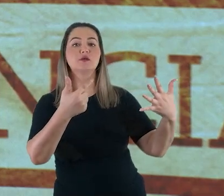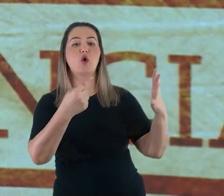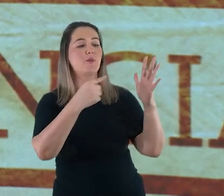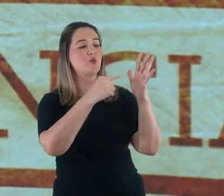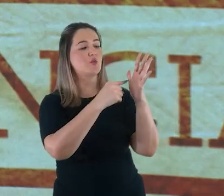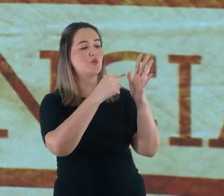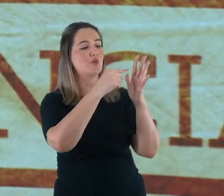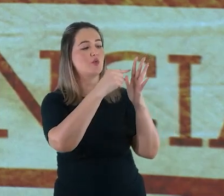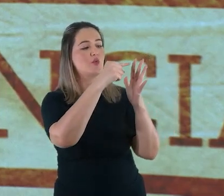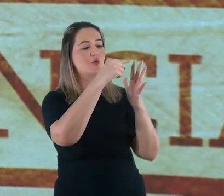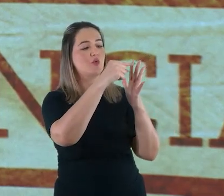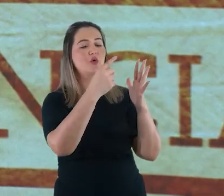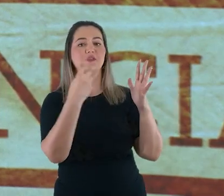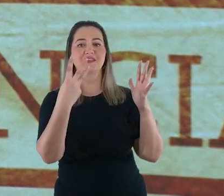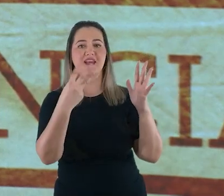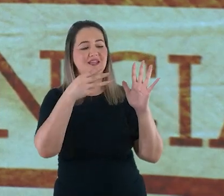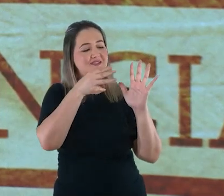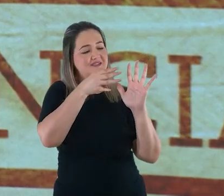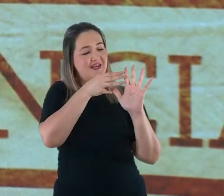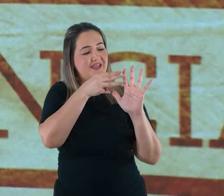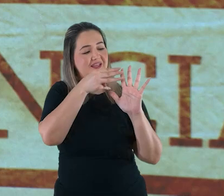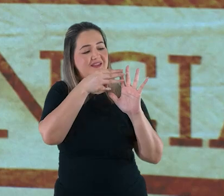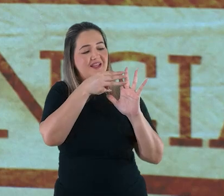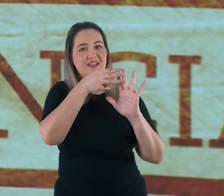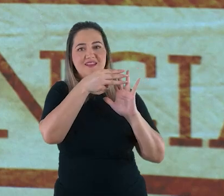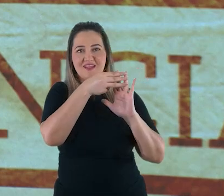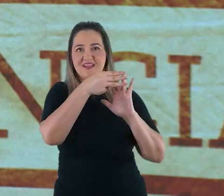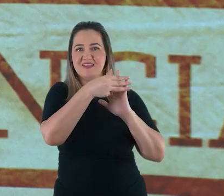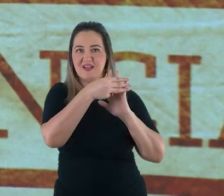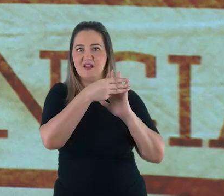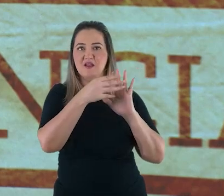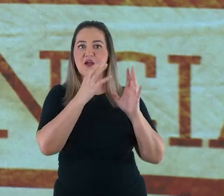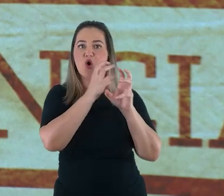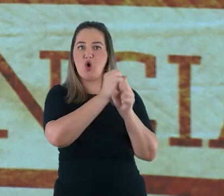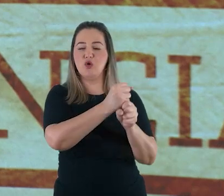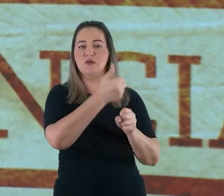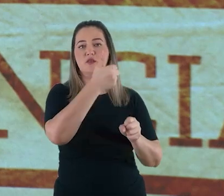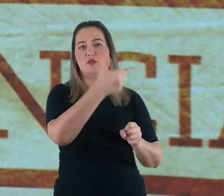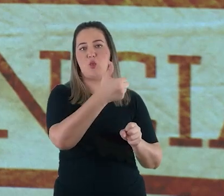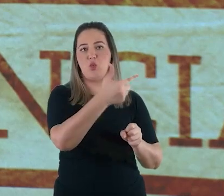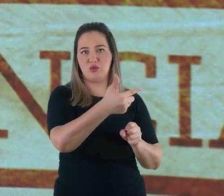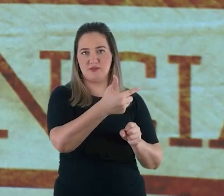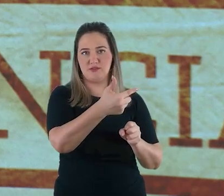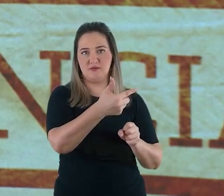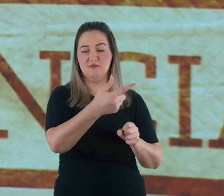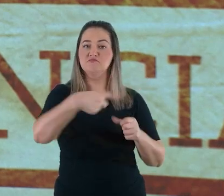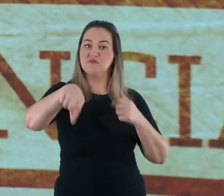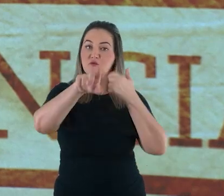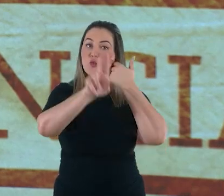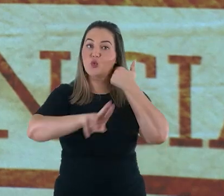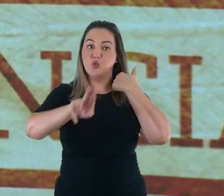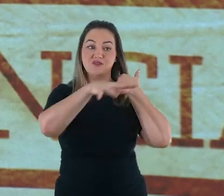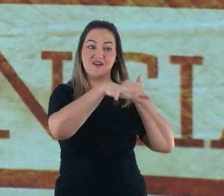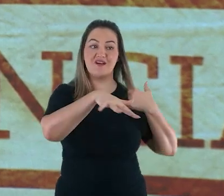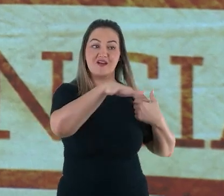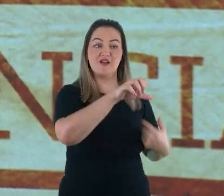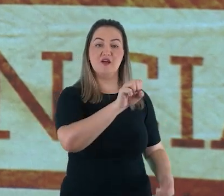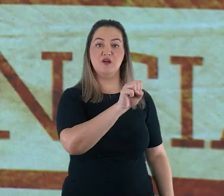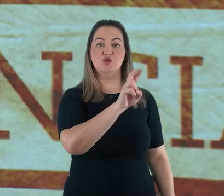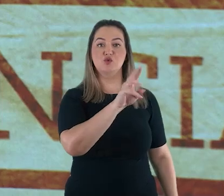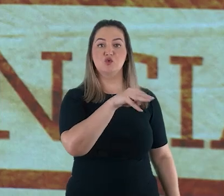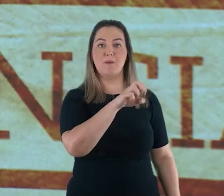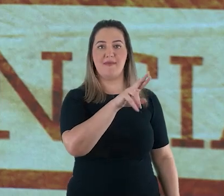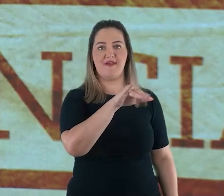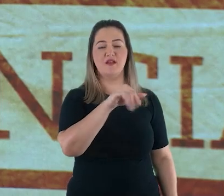na utilização das 3 falanges de cada um dos dedos, usando dessa vez o polegar. Se você estivesse na Suméria e visitasse